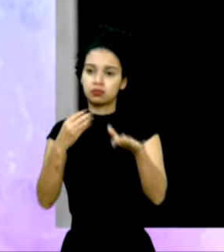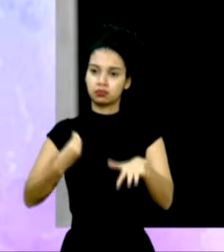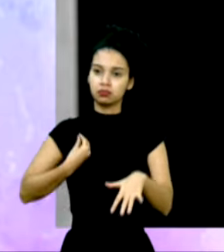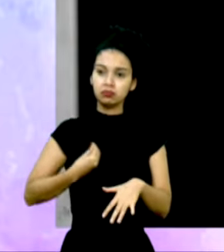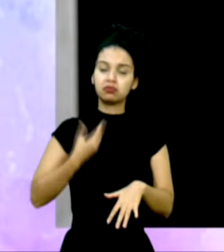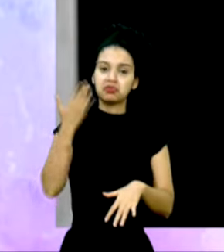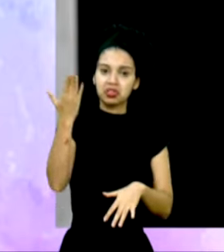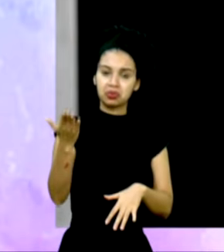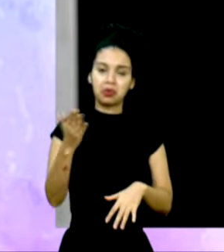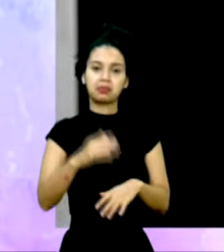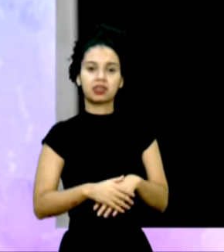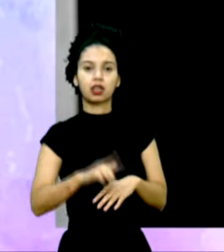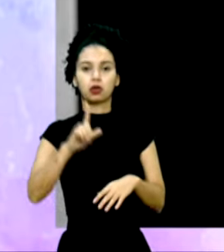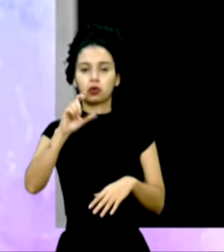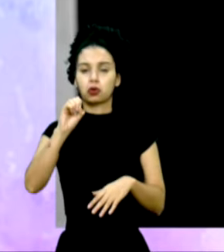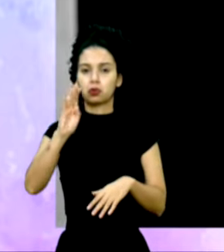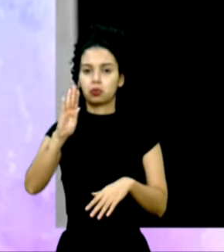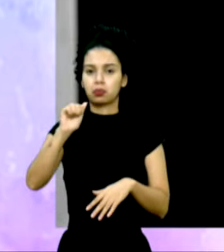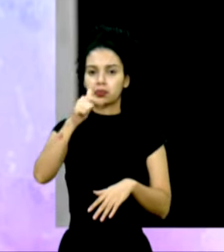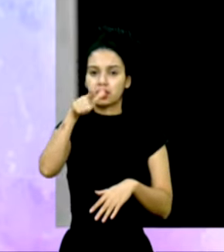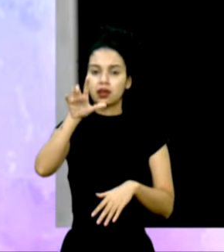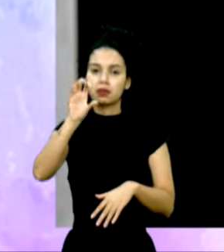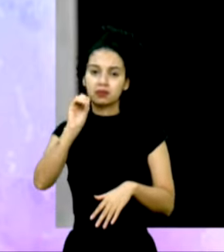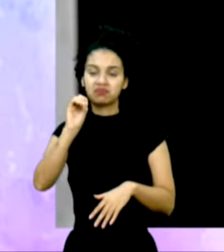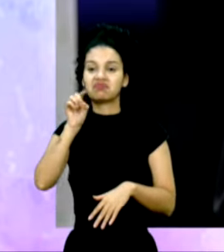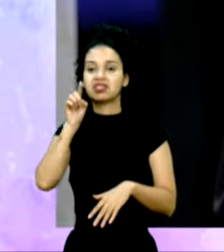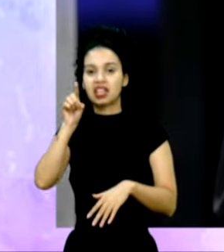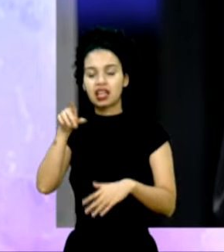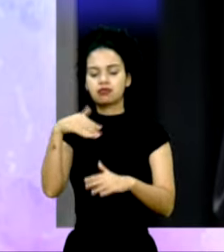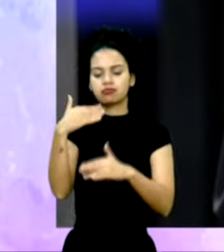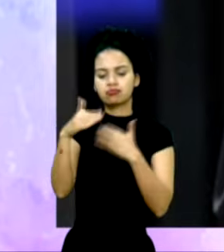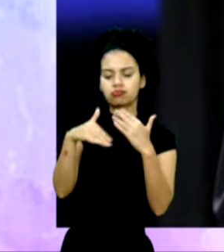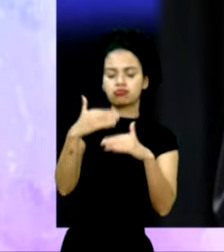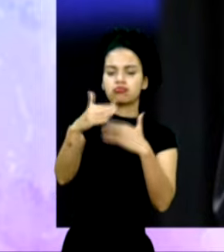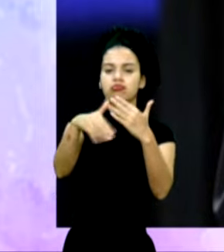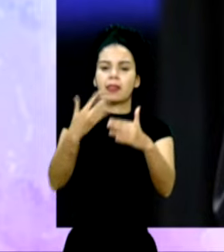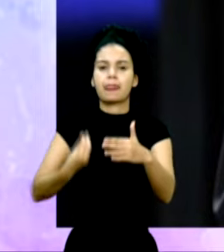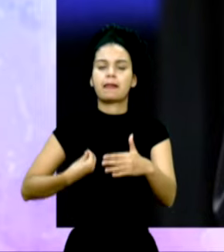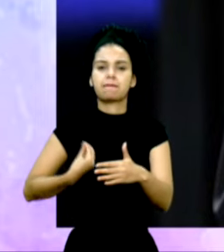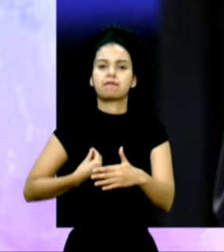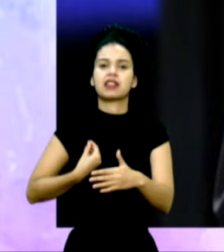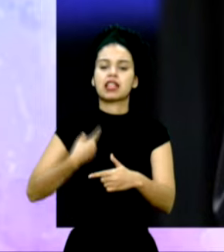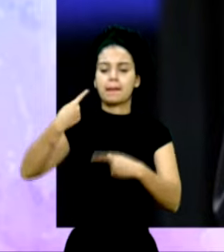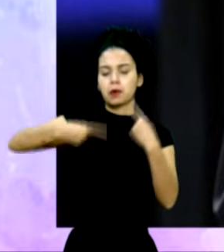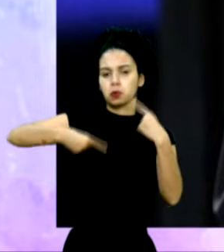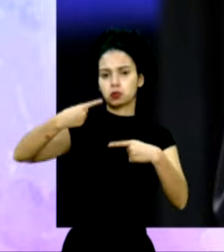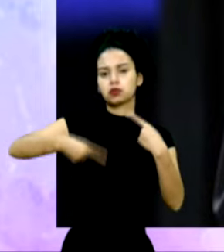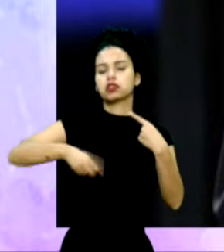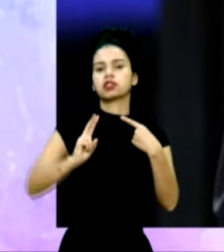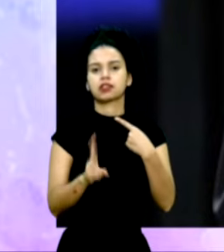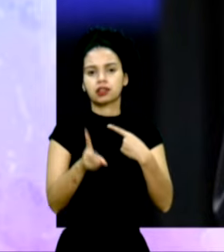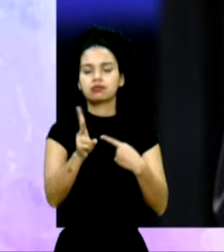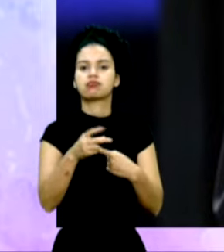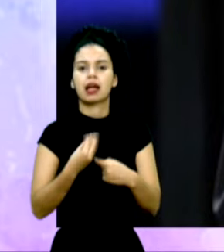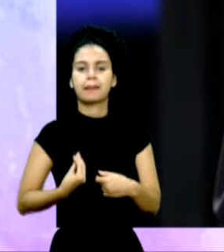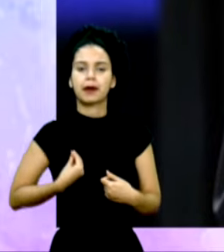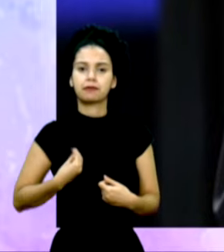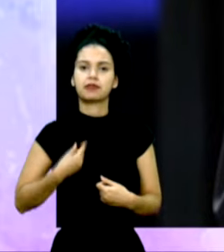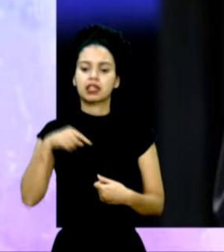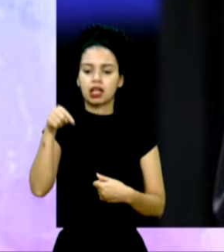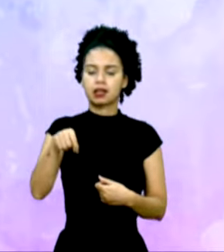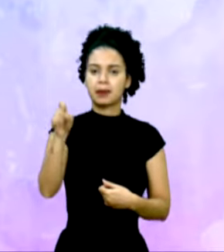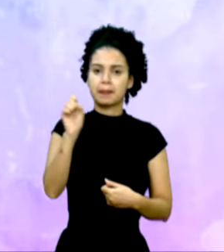desse homem, que dedicou toda a sua trajetória política, a sua vida para o